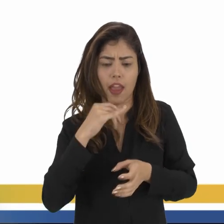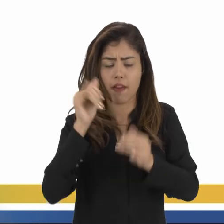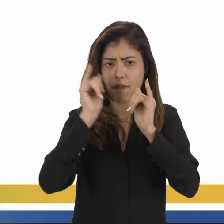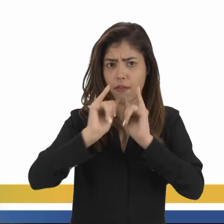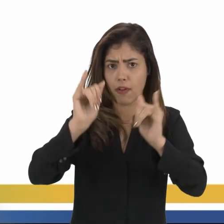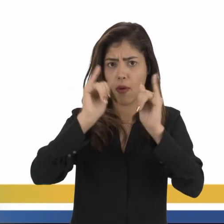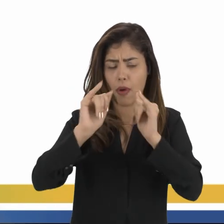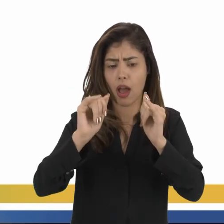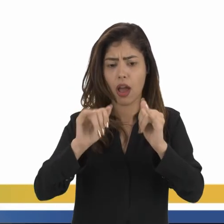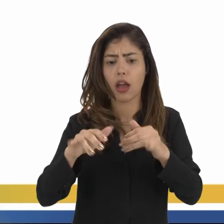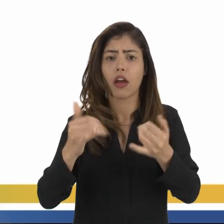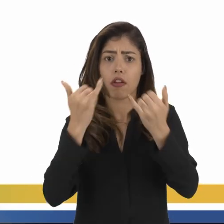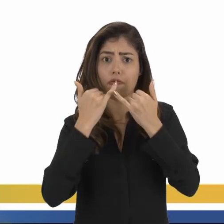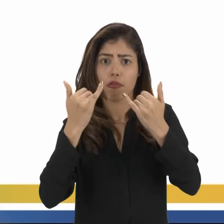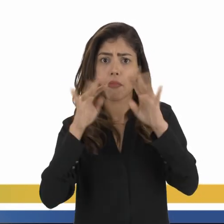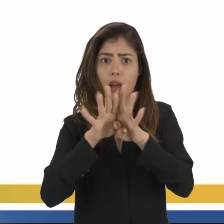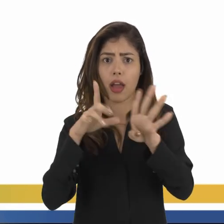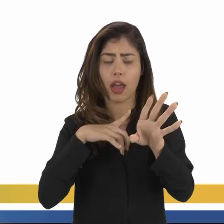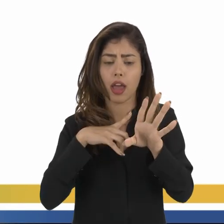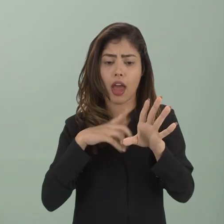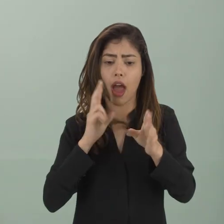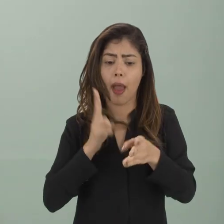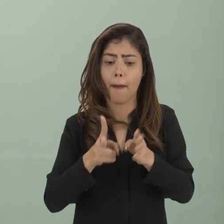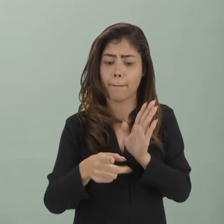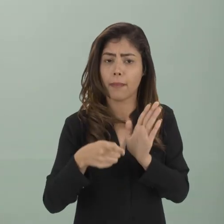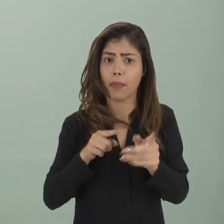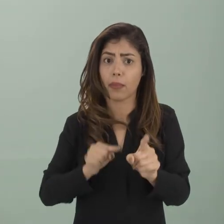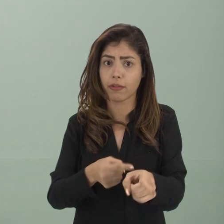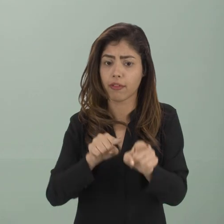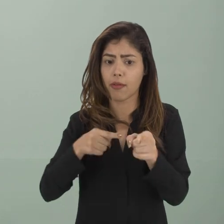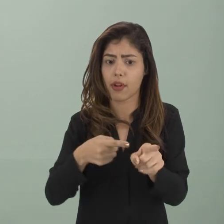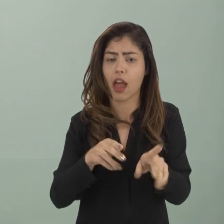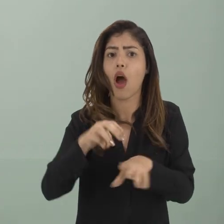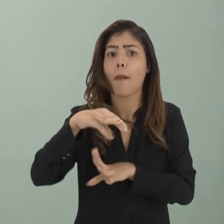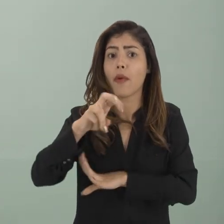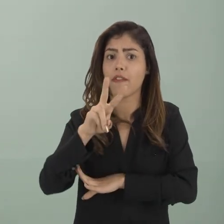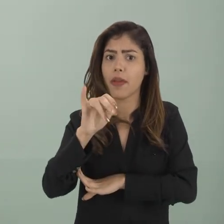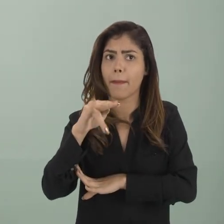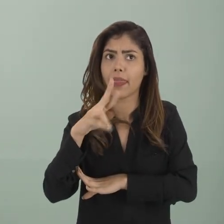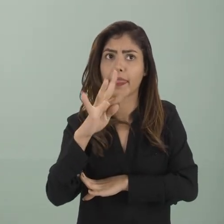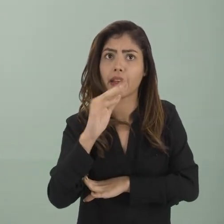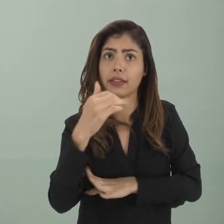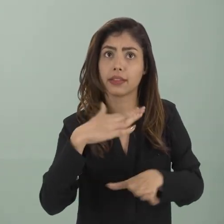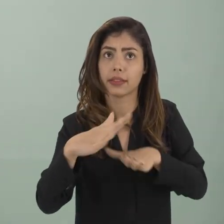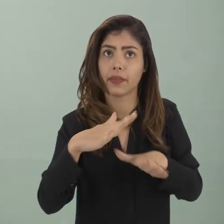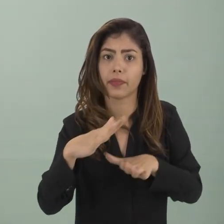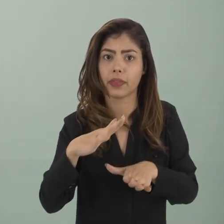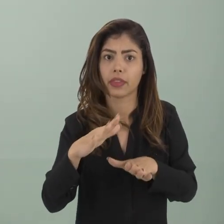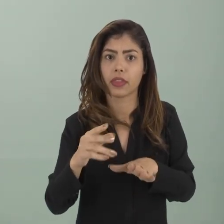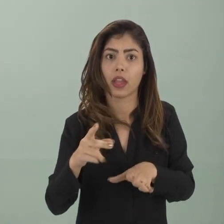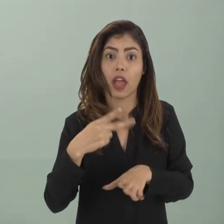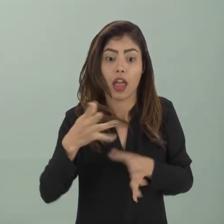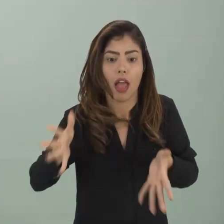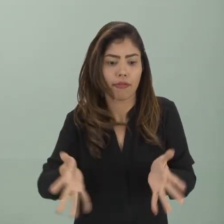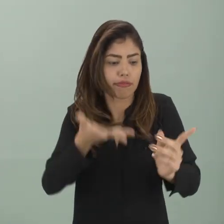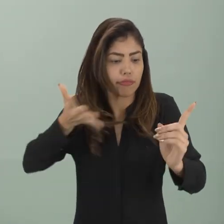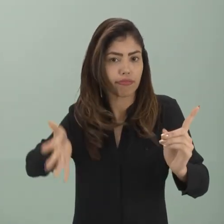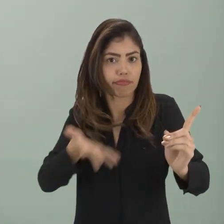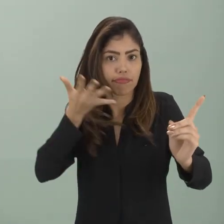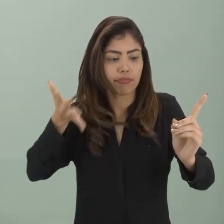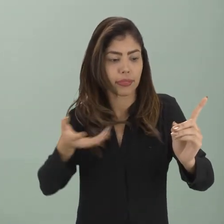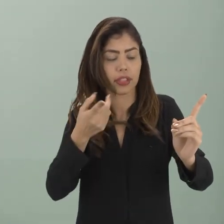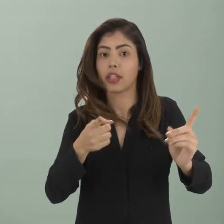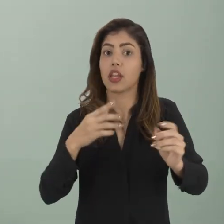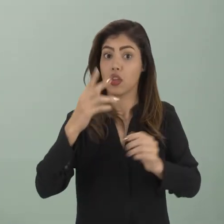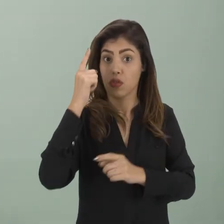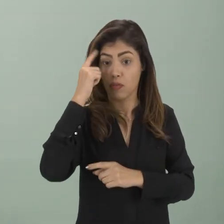nosso músculo que ele deve provocar uma movimentação. Então, ele excita o músculo e o